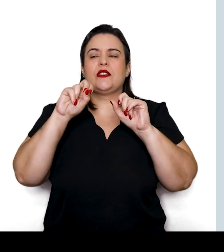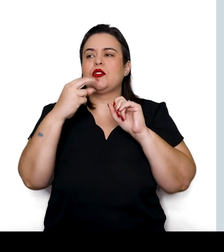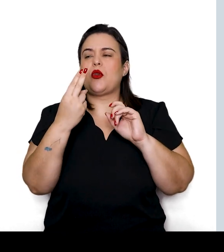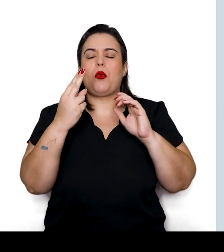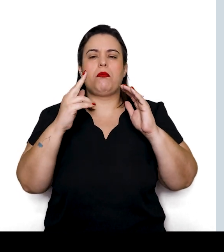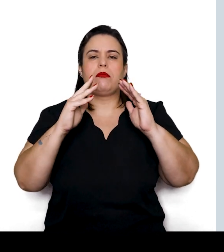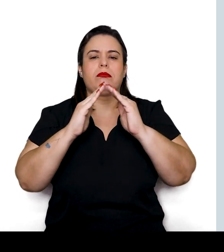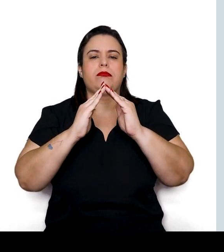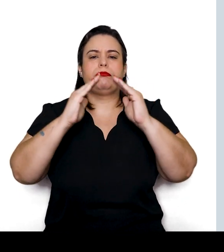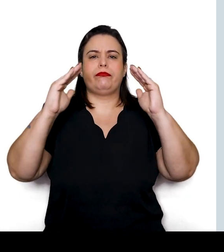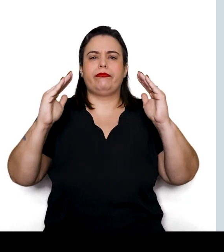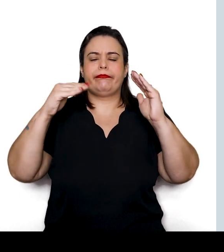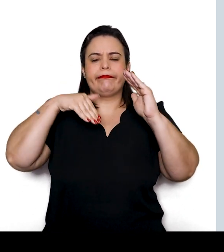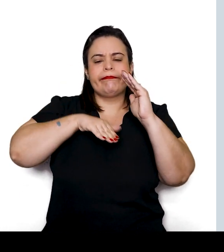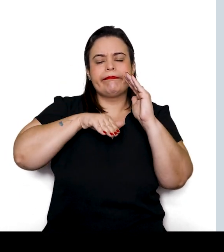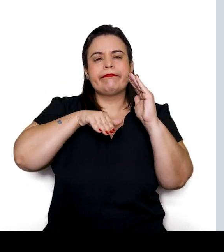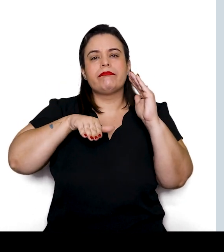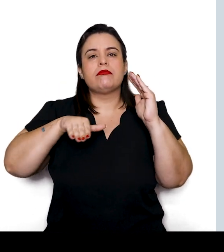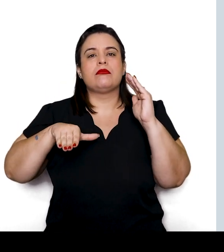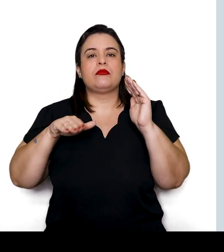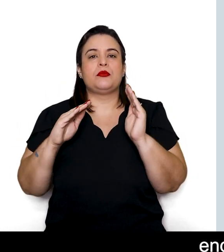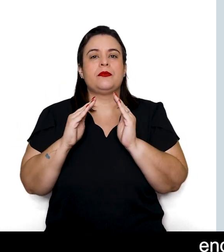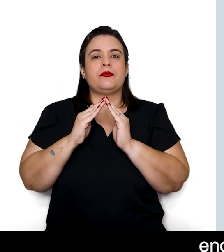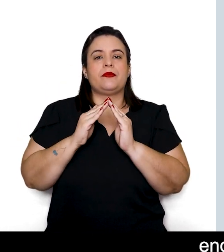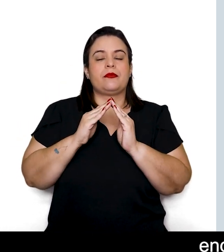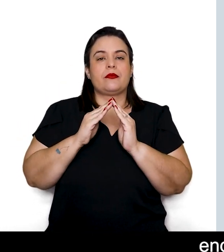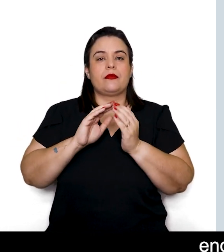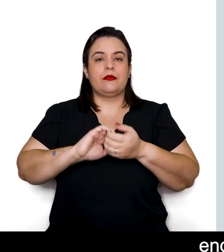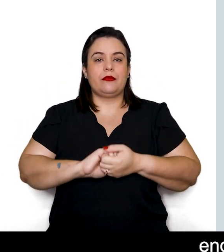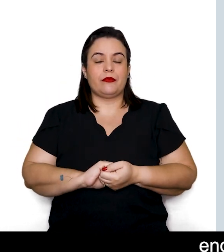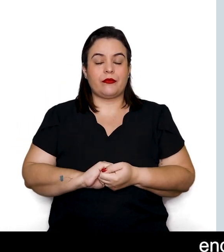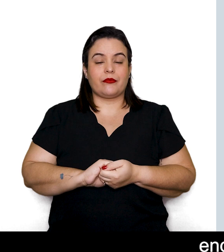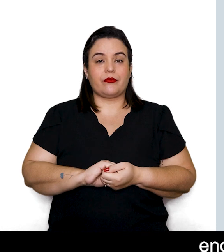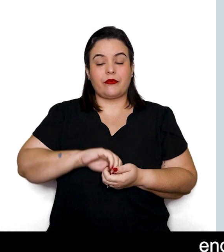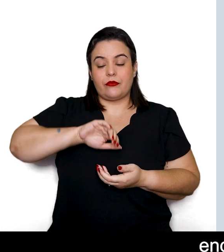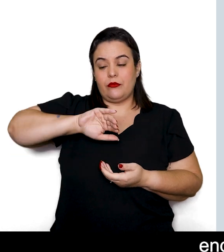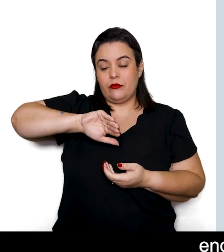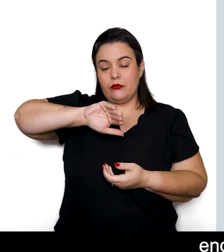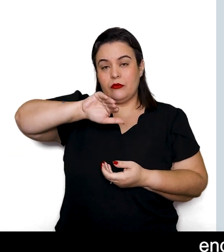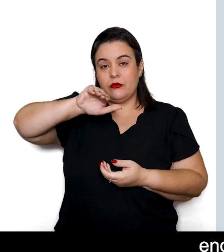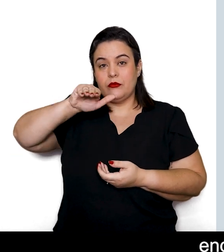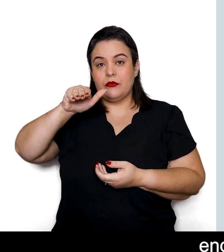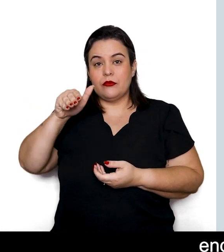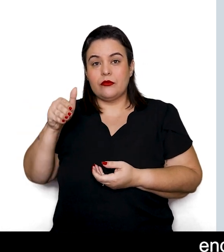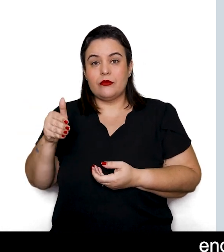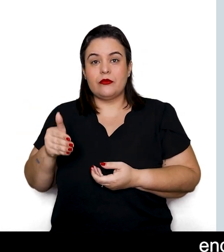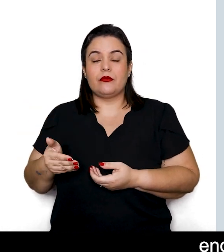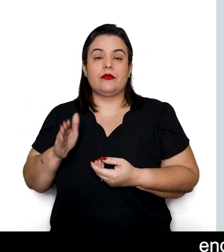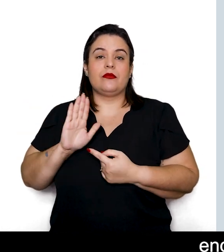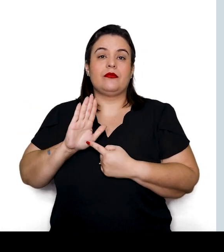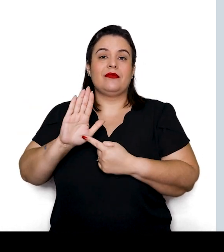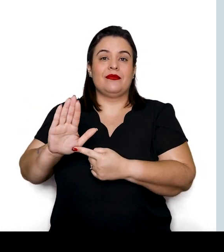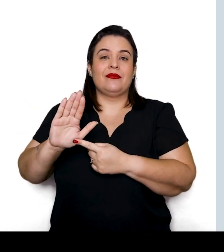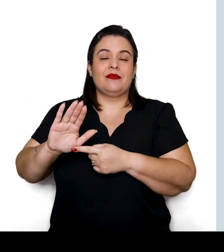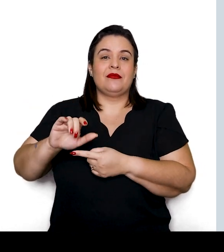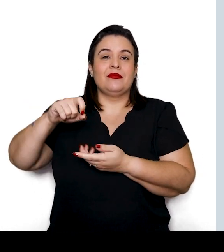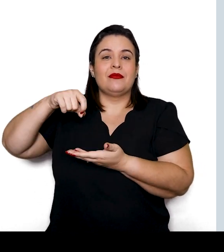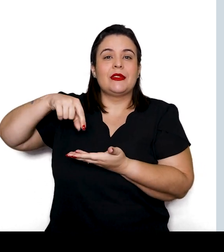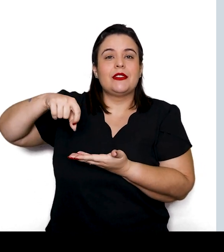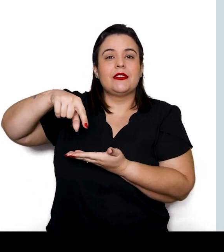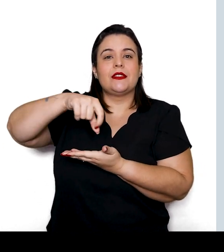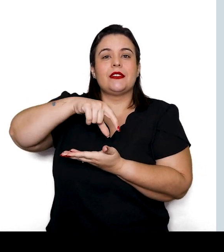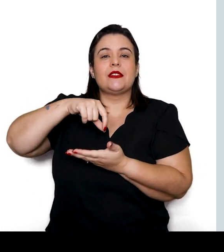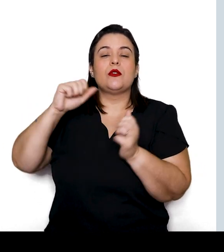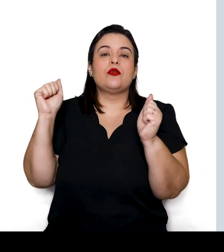um vilarejo ou galpões de uma propriedade, enquanto uma forma arredondada na porção direita da tela apresenta